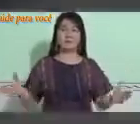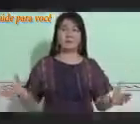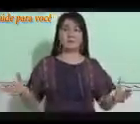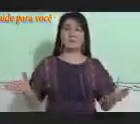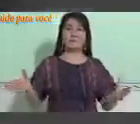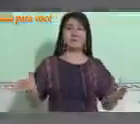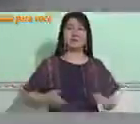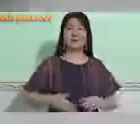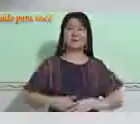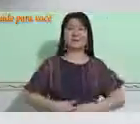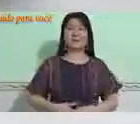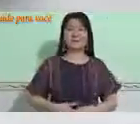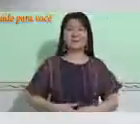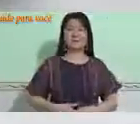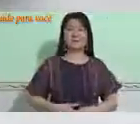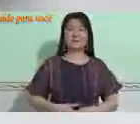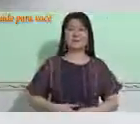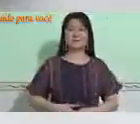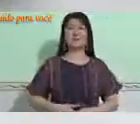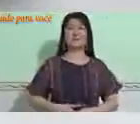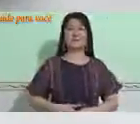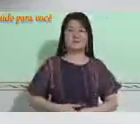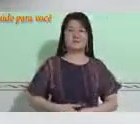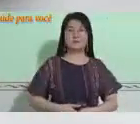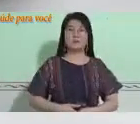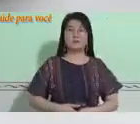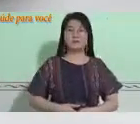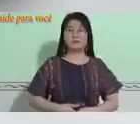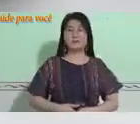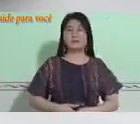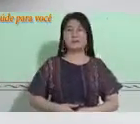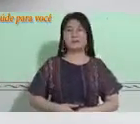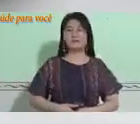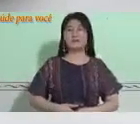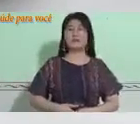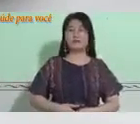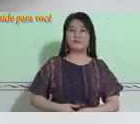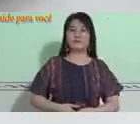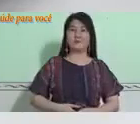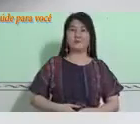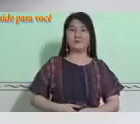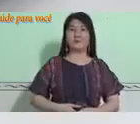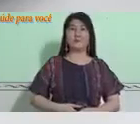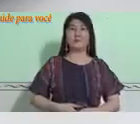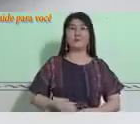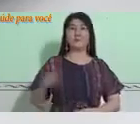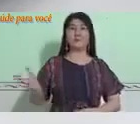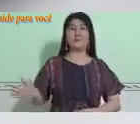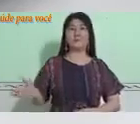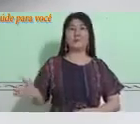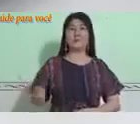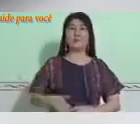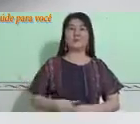CNCASDERLHAMNTOA enxaqueca, dentre outras causas, podia acontecer devido ao estresse do dia a dia, técnicas